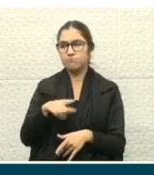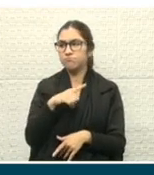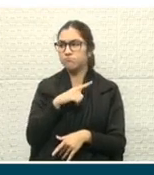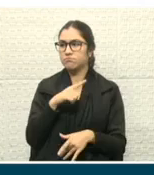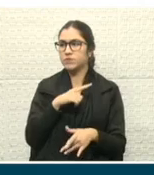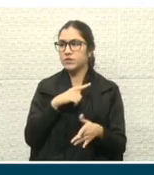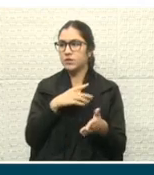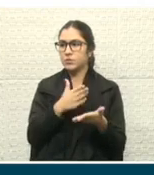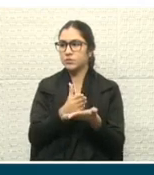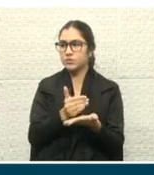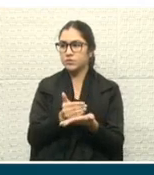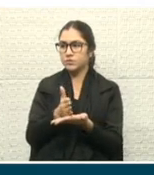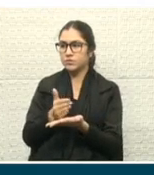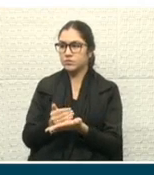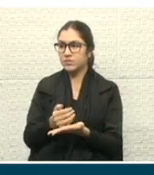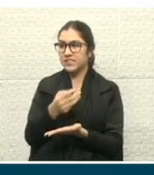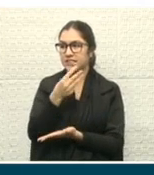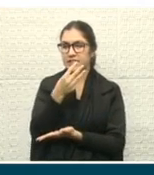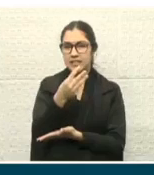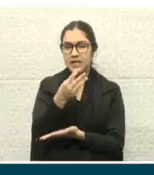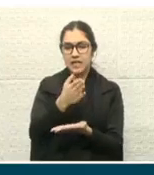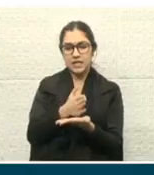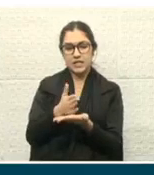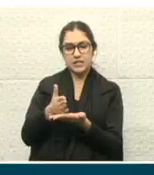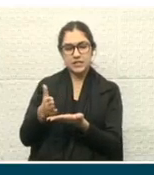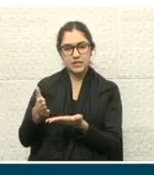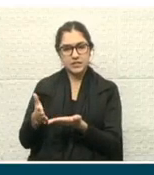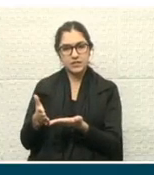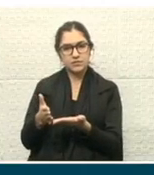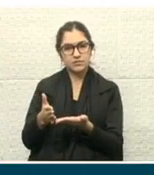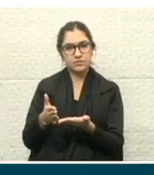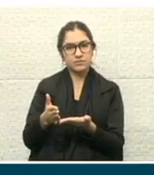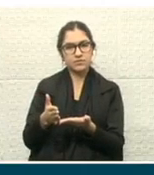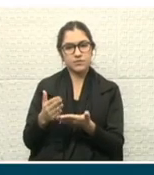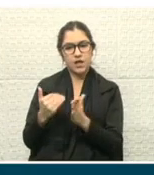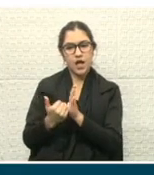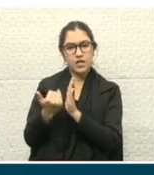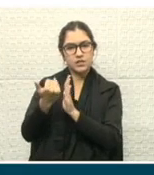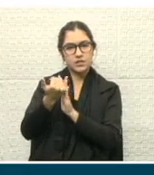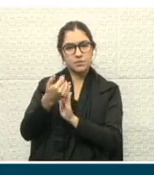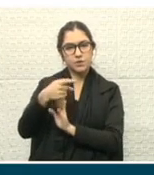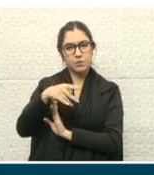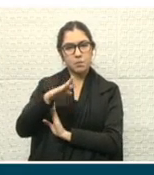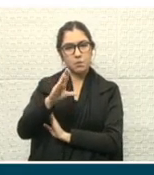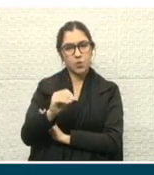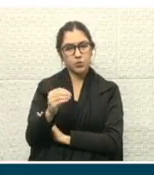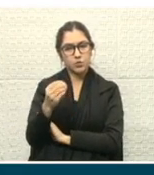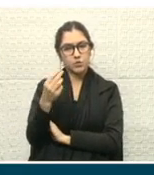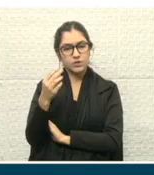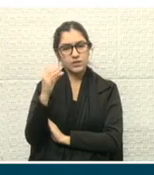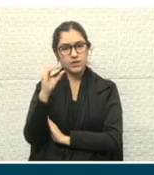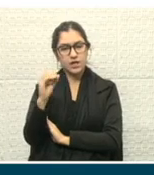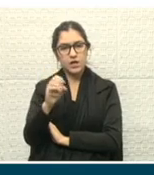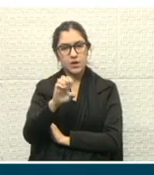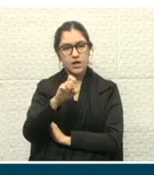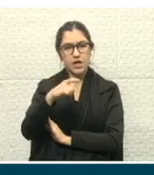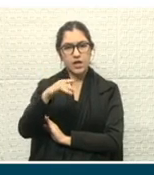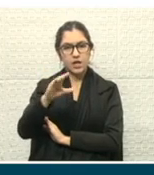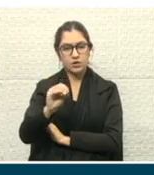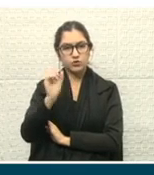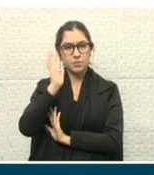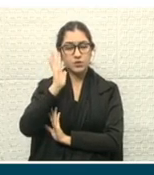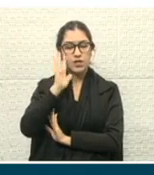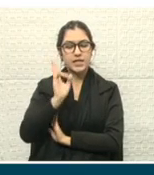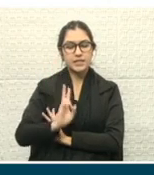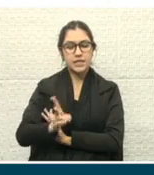temos o deslocamento em 3 unidades acima do ponto 0 no eixo imaginário.